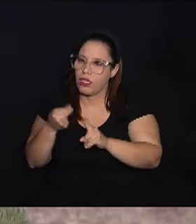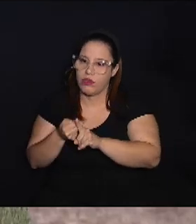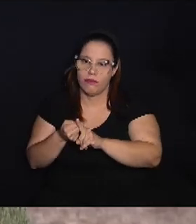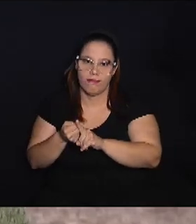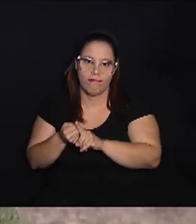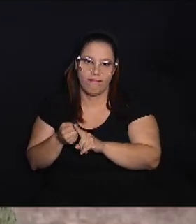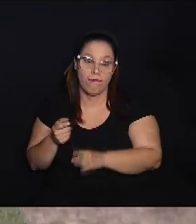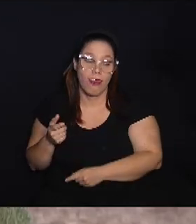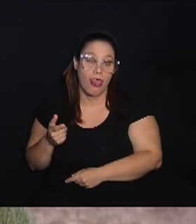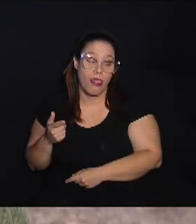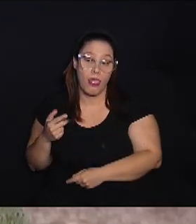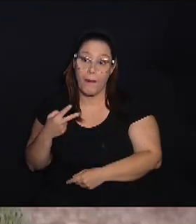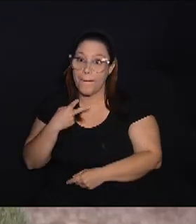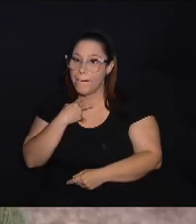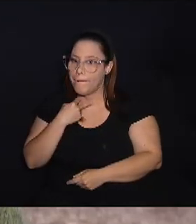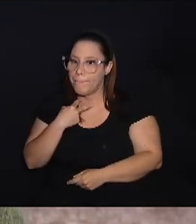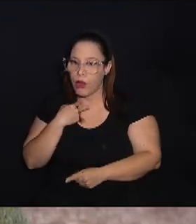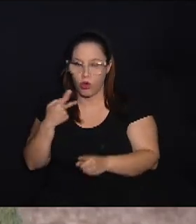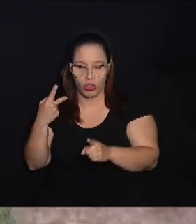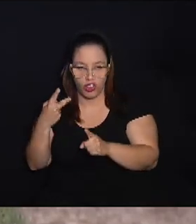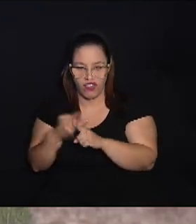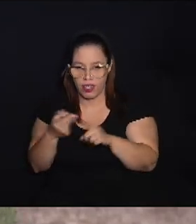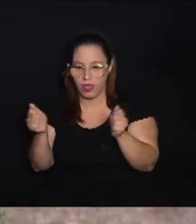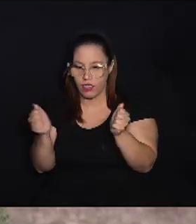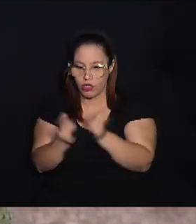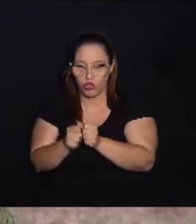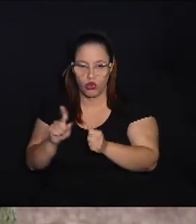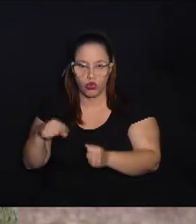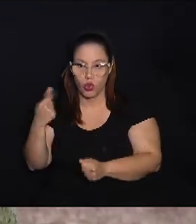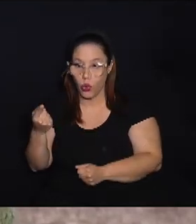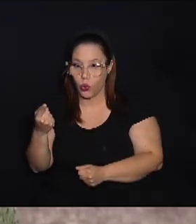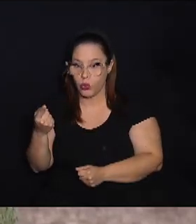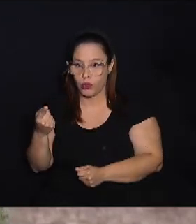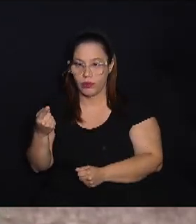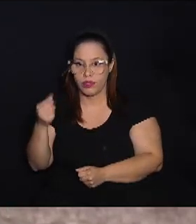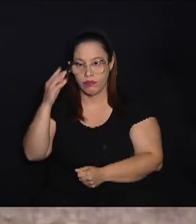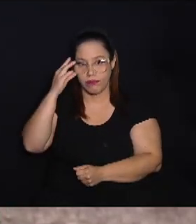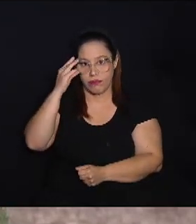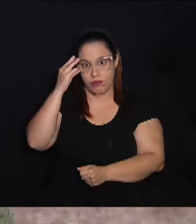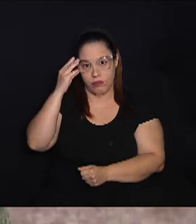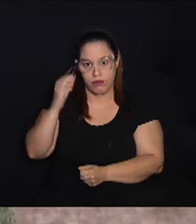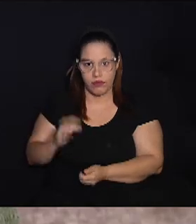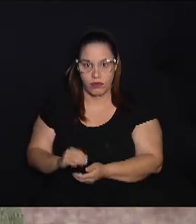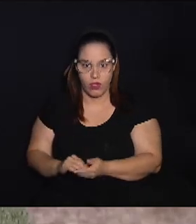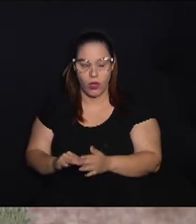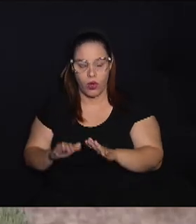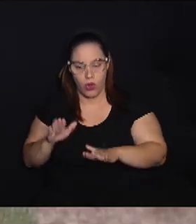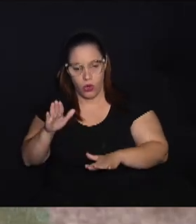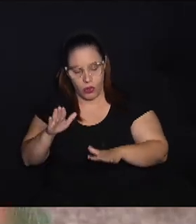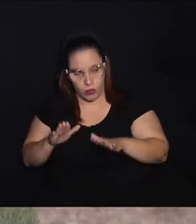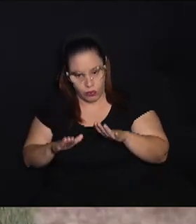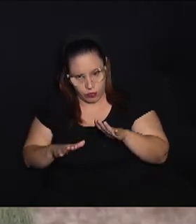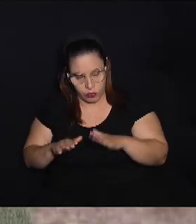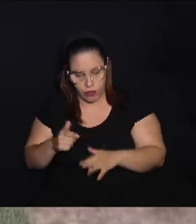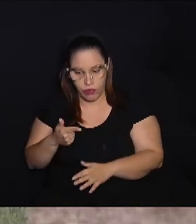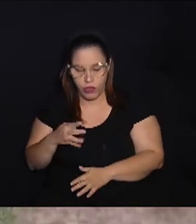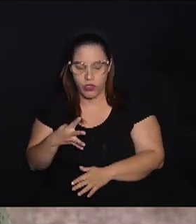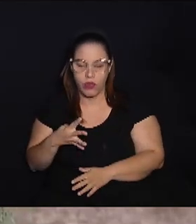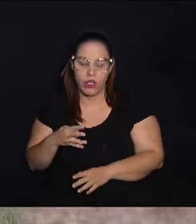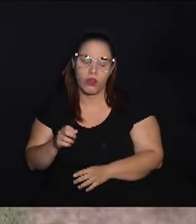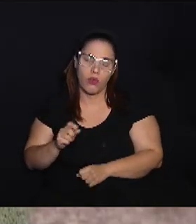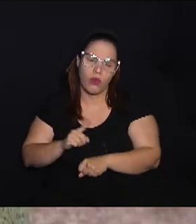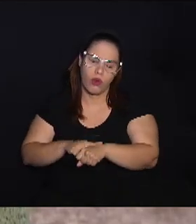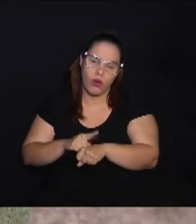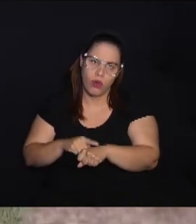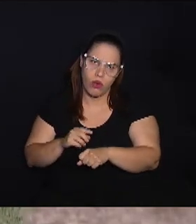são recomendadas as aplicações de nenhuma outra vacina neste momento. Tá? Então existe um intervalo de 24 horas para a maior parte das